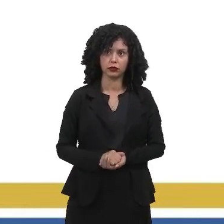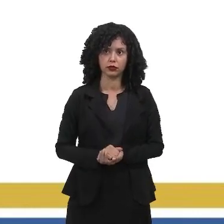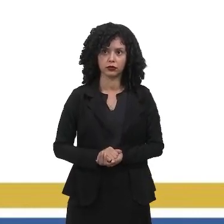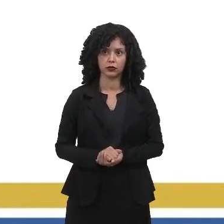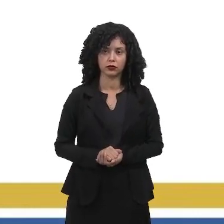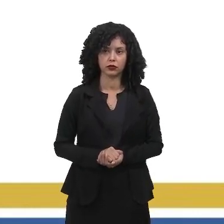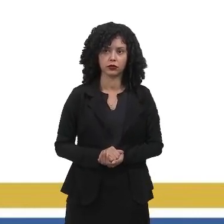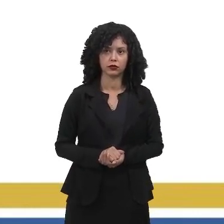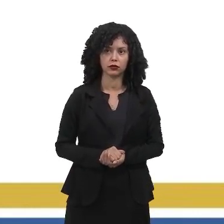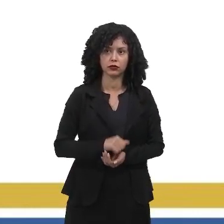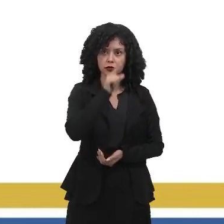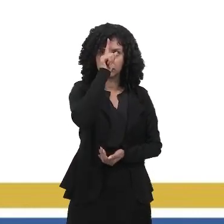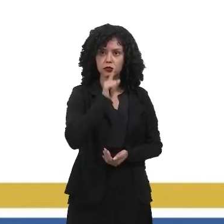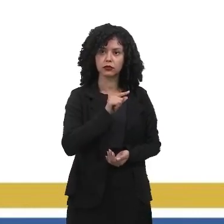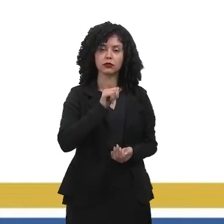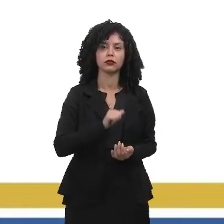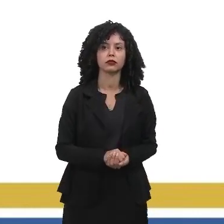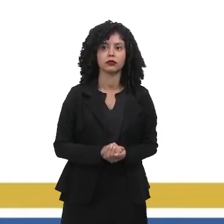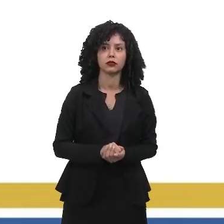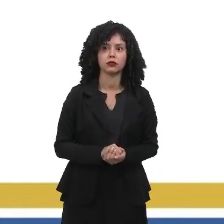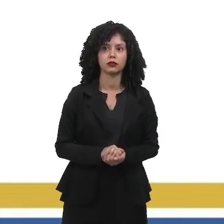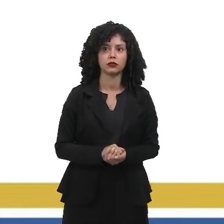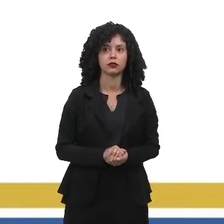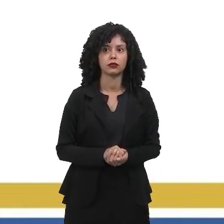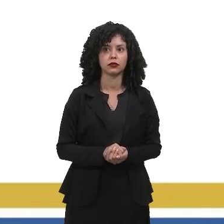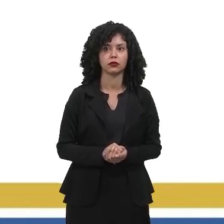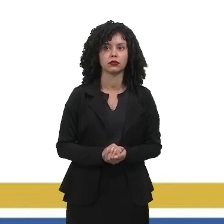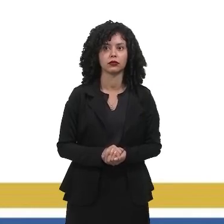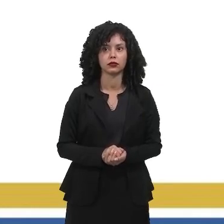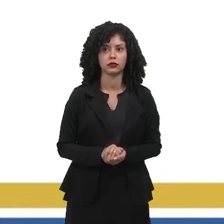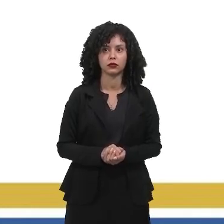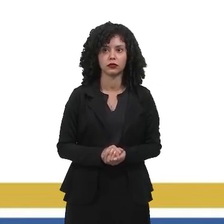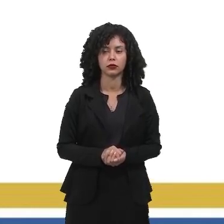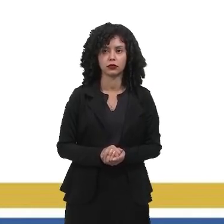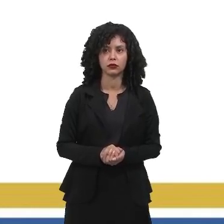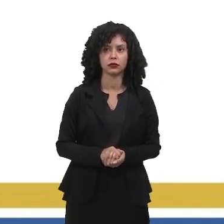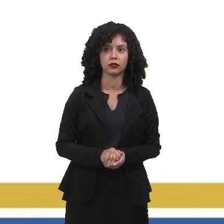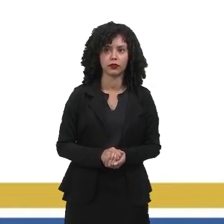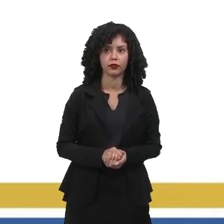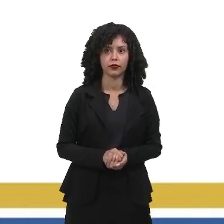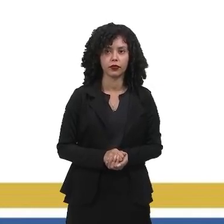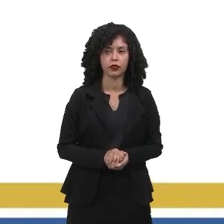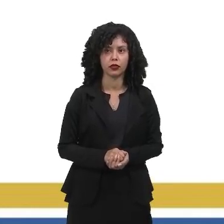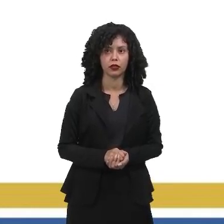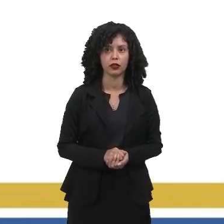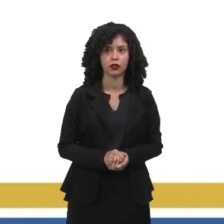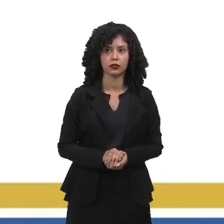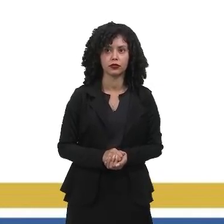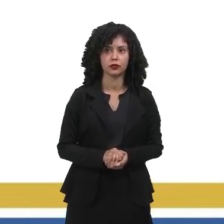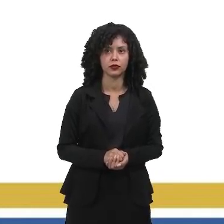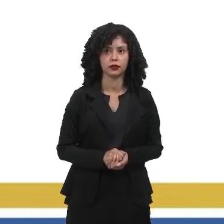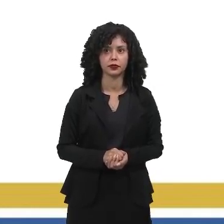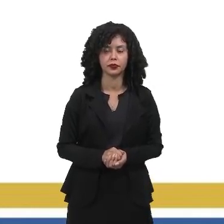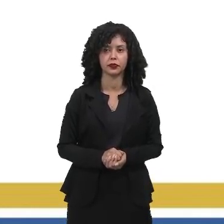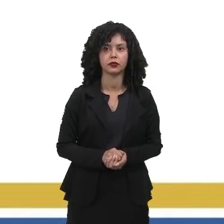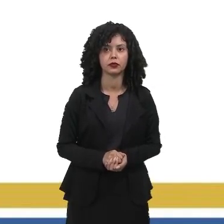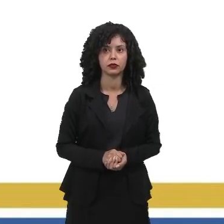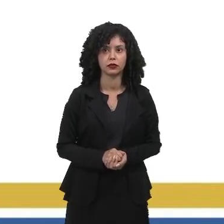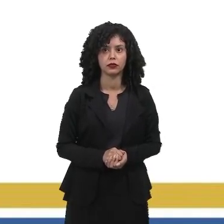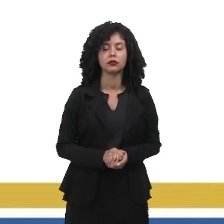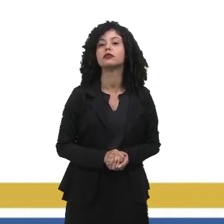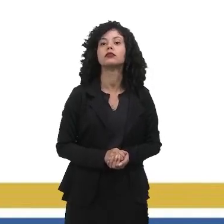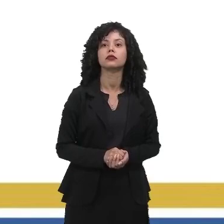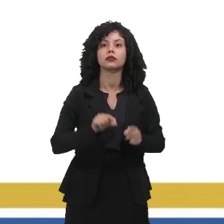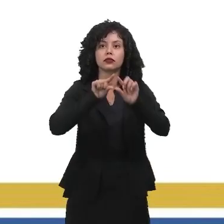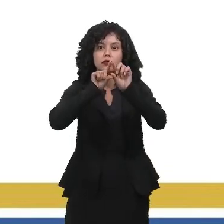91 do caderno amarelo do Enem 2023. Então, temos a seguinte questão.